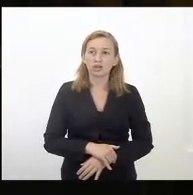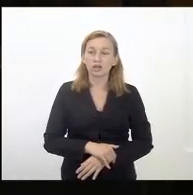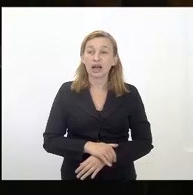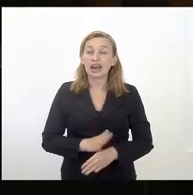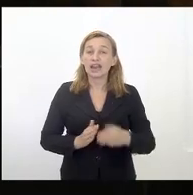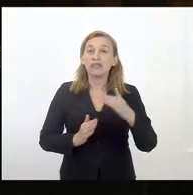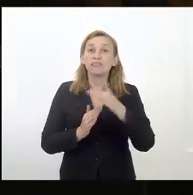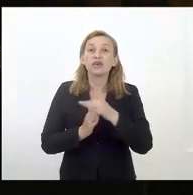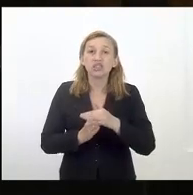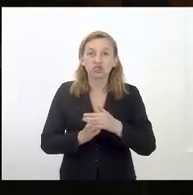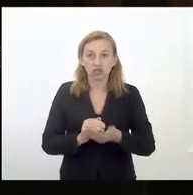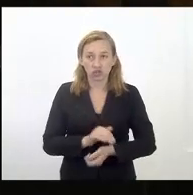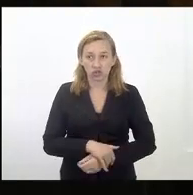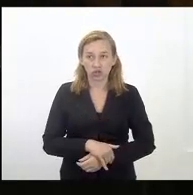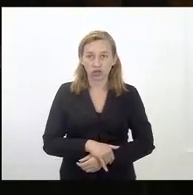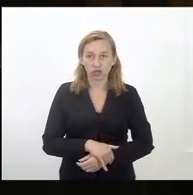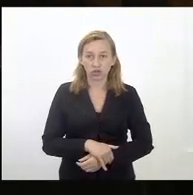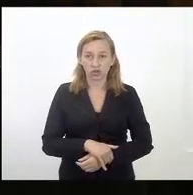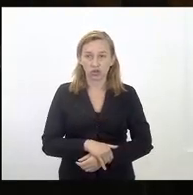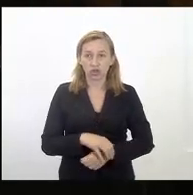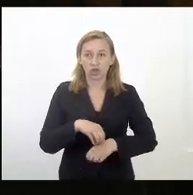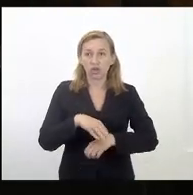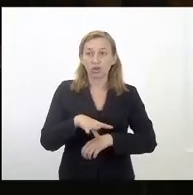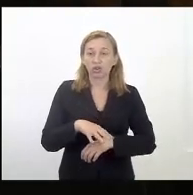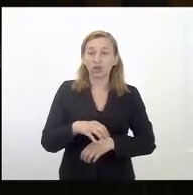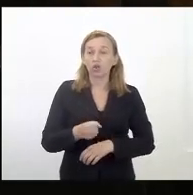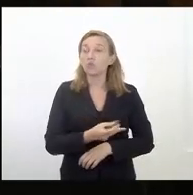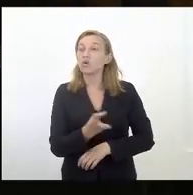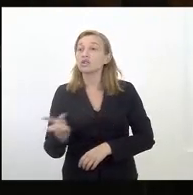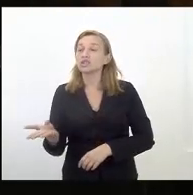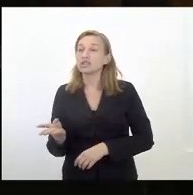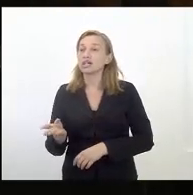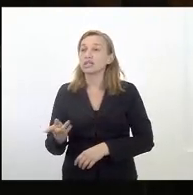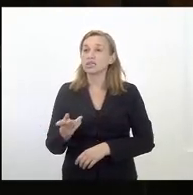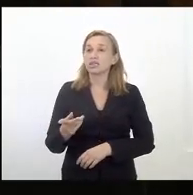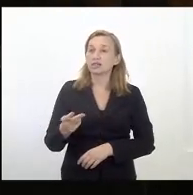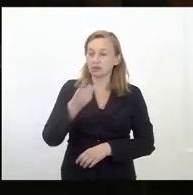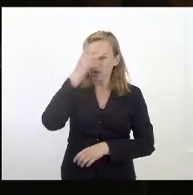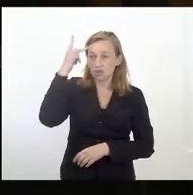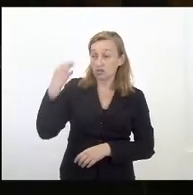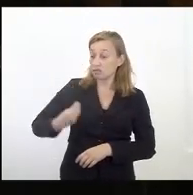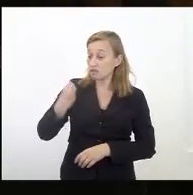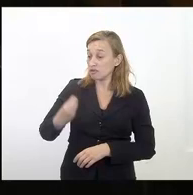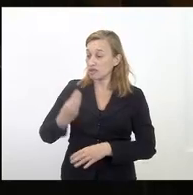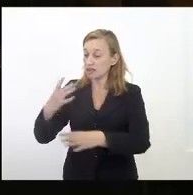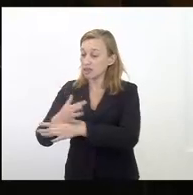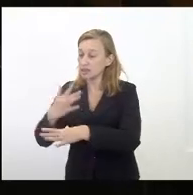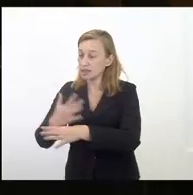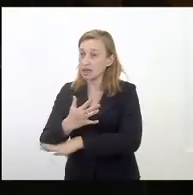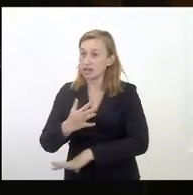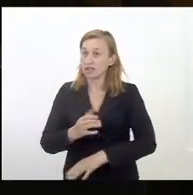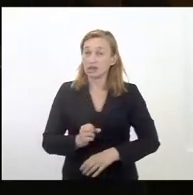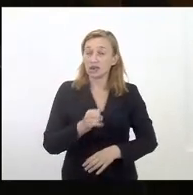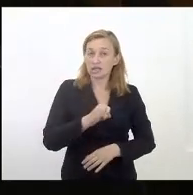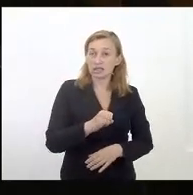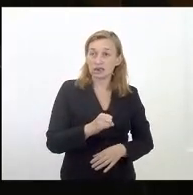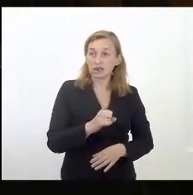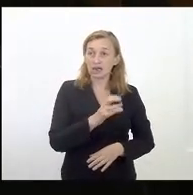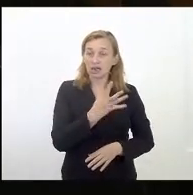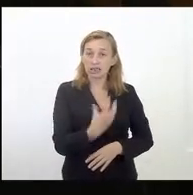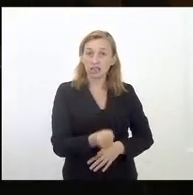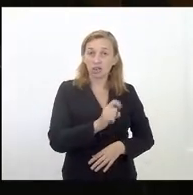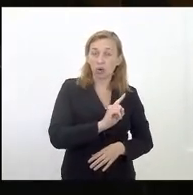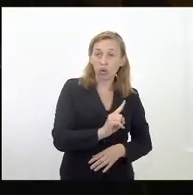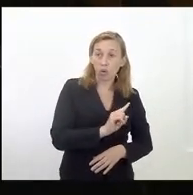o limite e indicativo a quantidade de habitantes daquela cidade para dizer se faz juiz ou não a guarda municipal armada